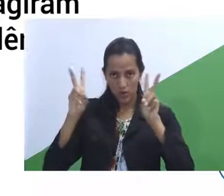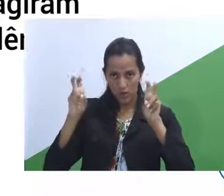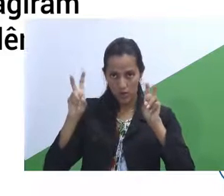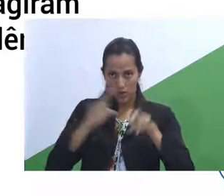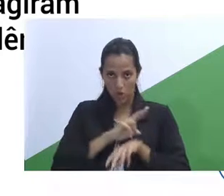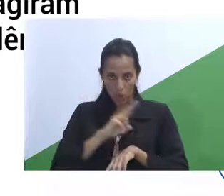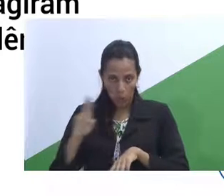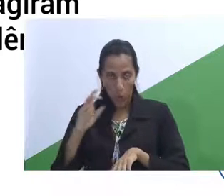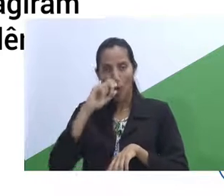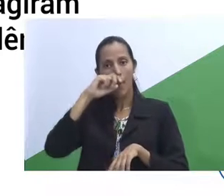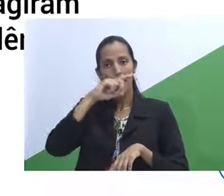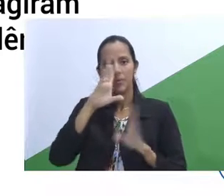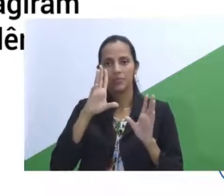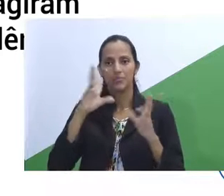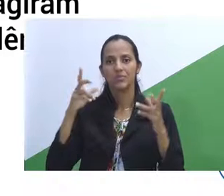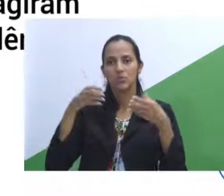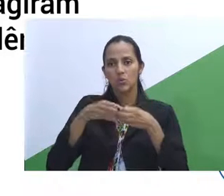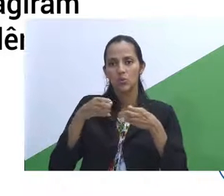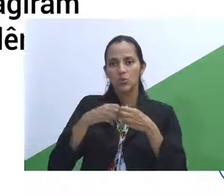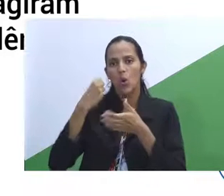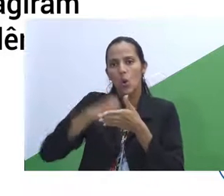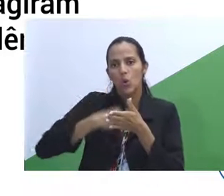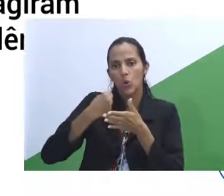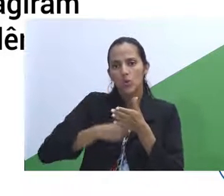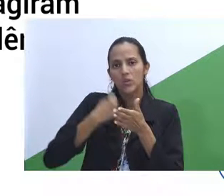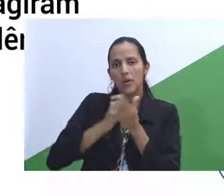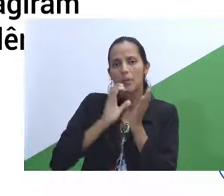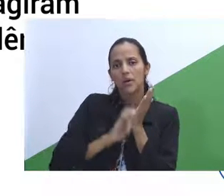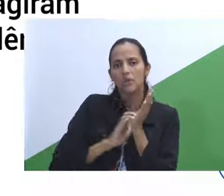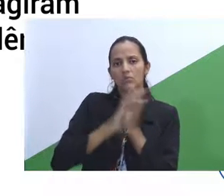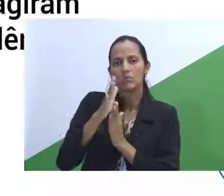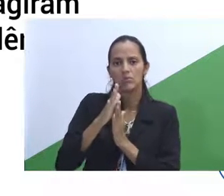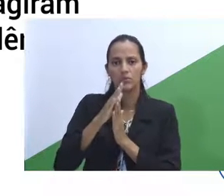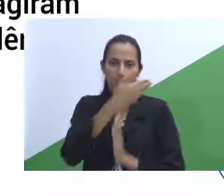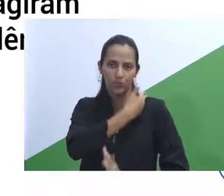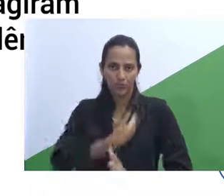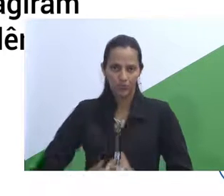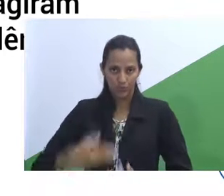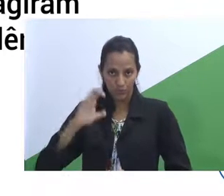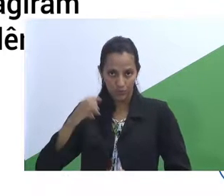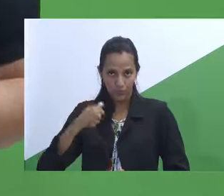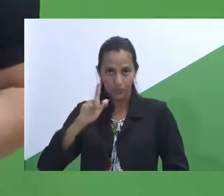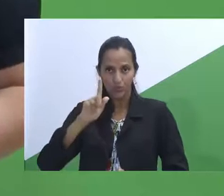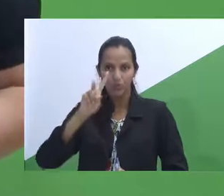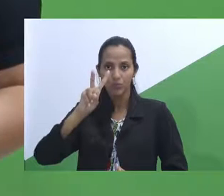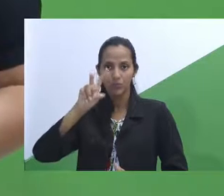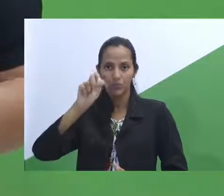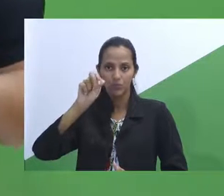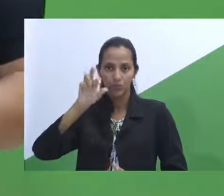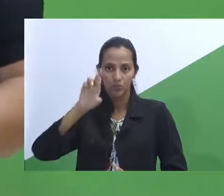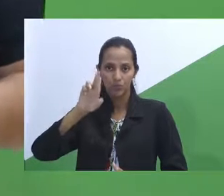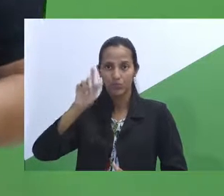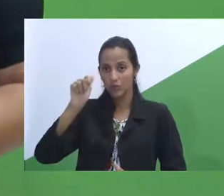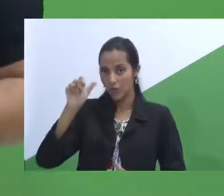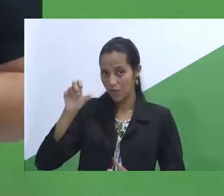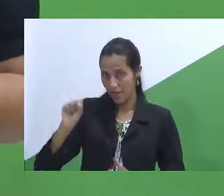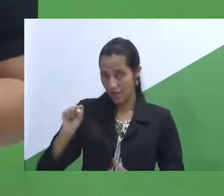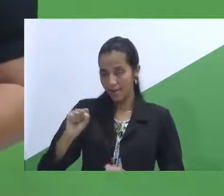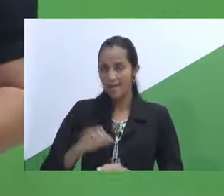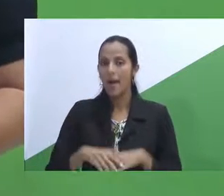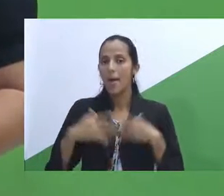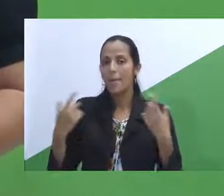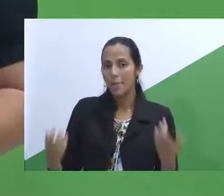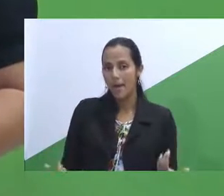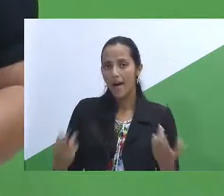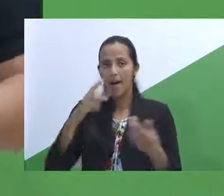aí, do Getúlio Vargas, no dia 11 de maio de 1938. Vargas, então, o que ele vai fazer? Ele vai reagir